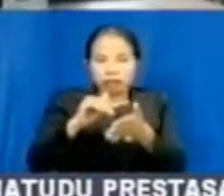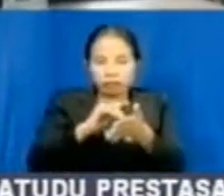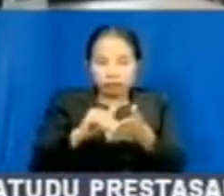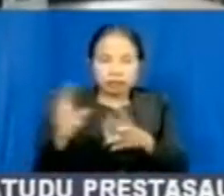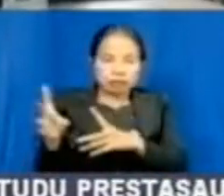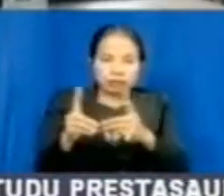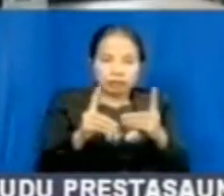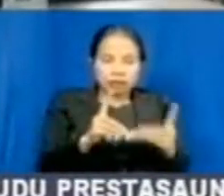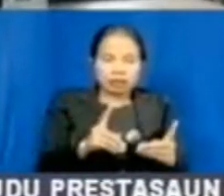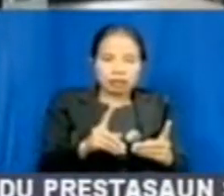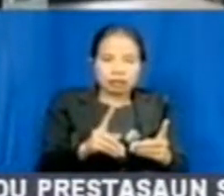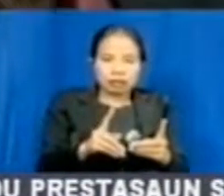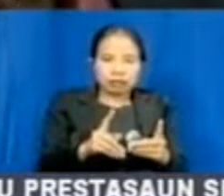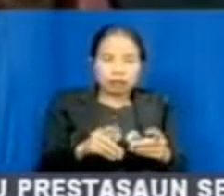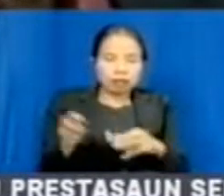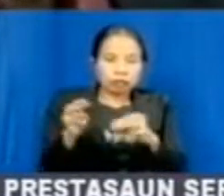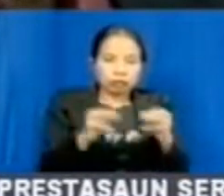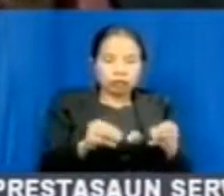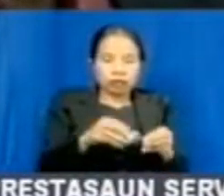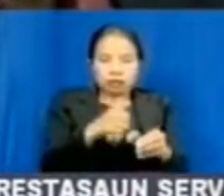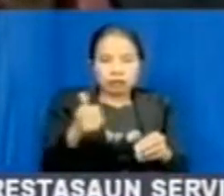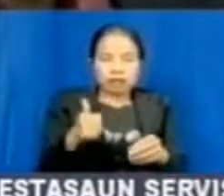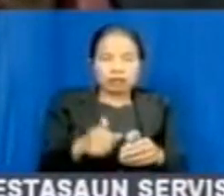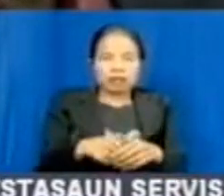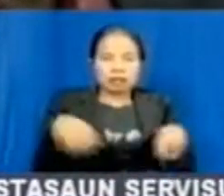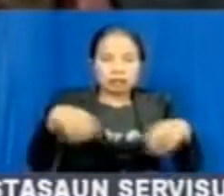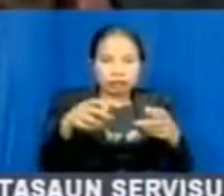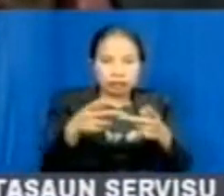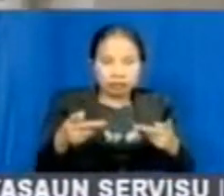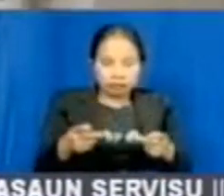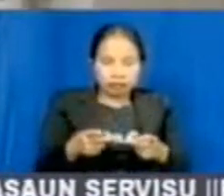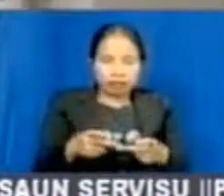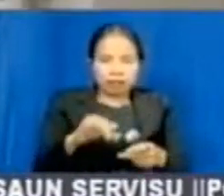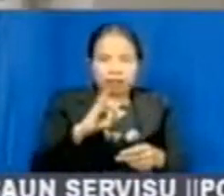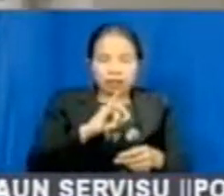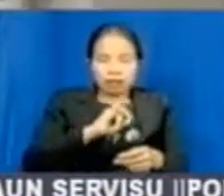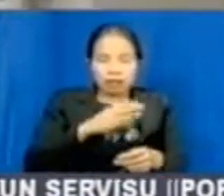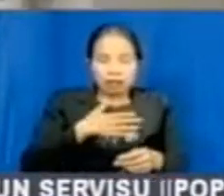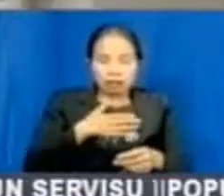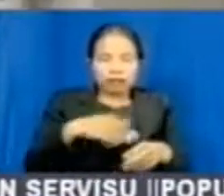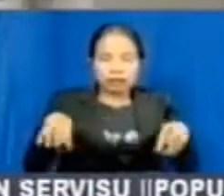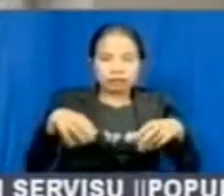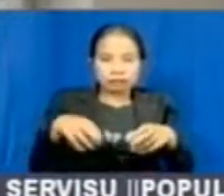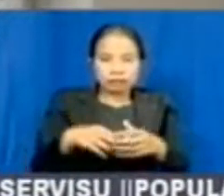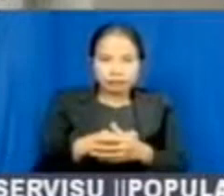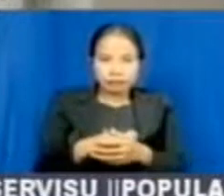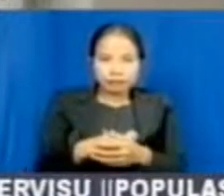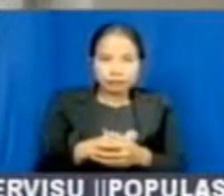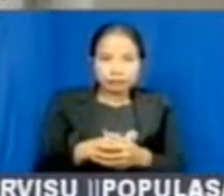consegue implementar ona mudança balu iha niaknar fatin. Por exemplo, a unian, ao halo, kita bono aran